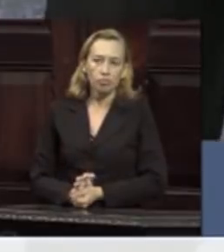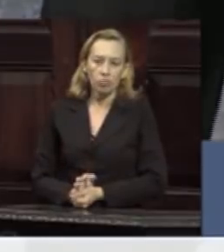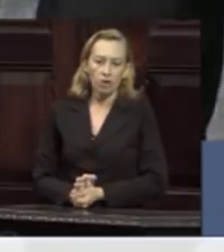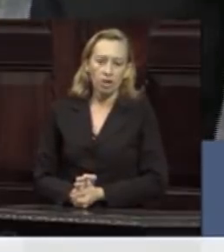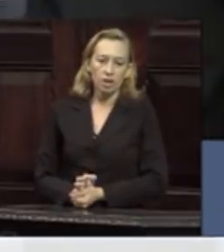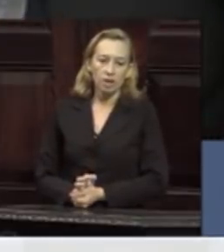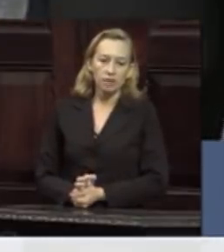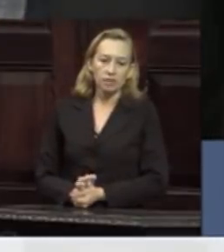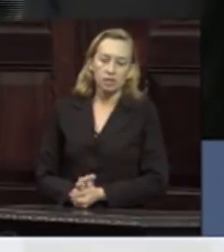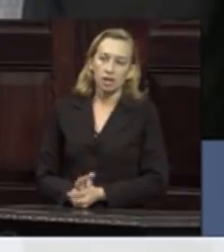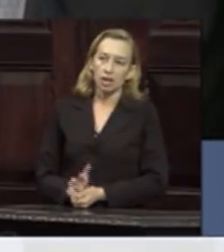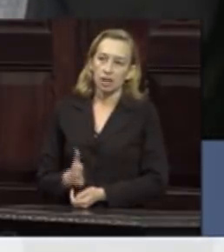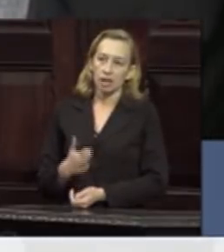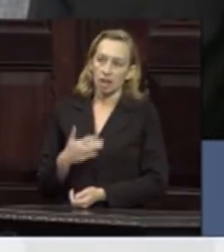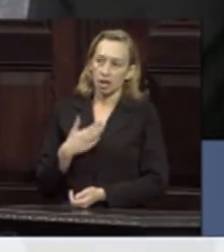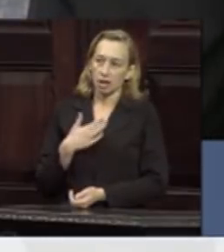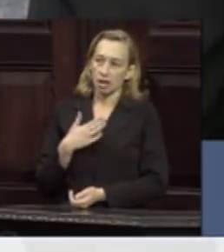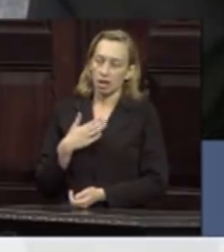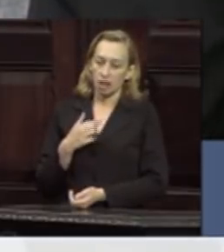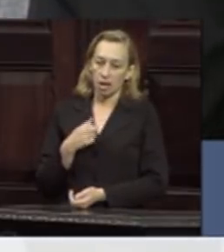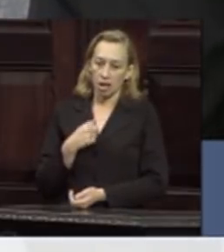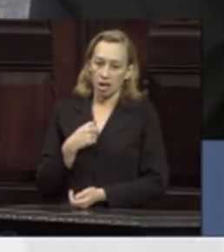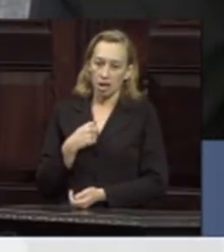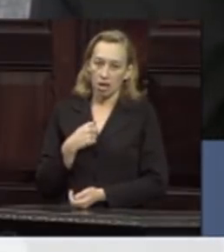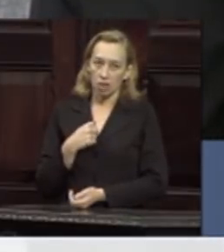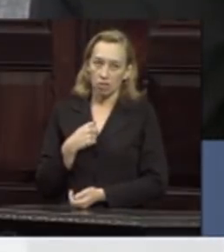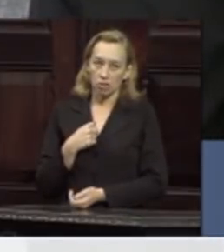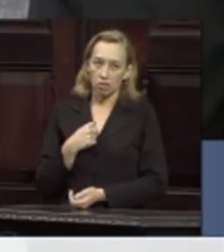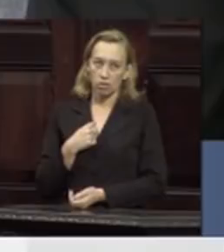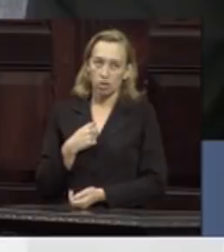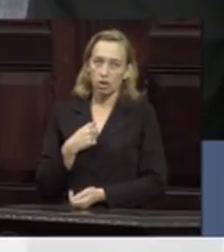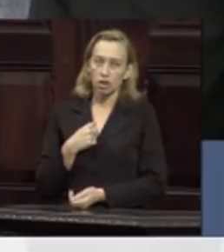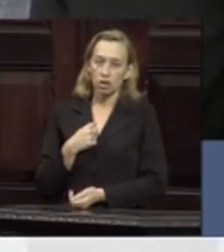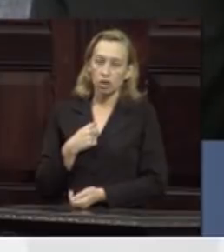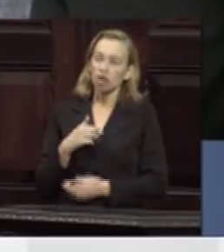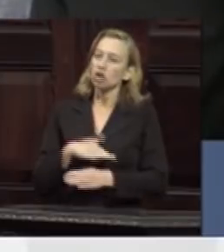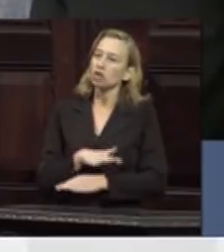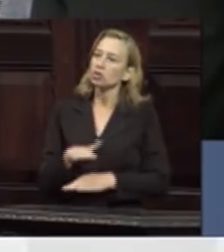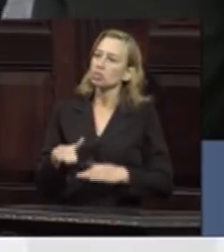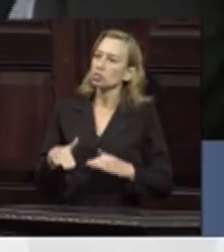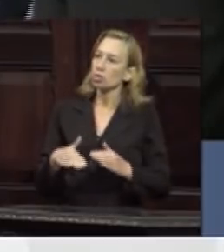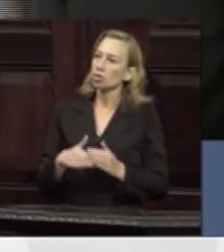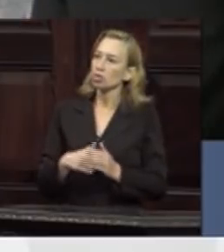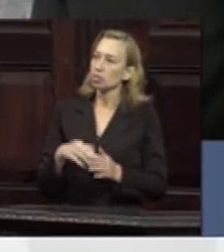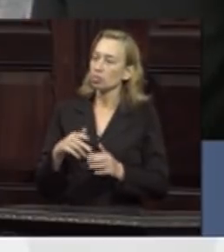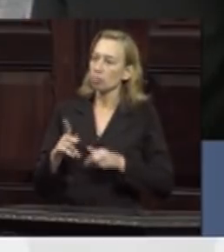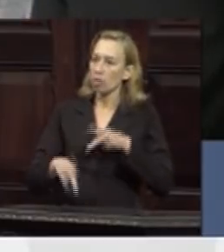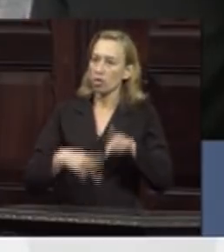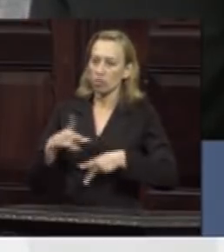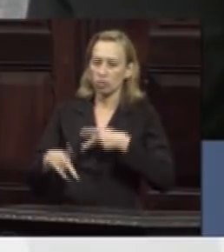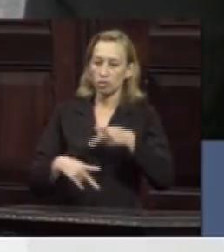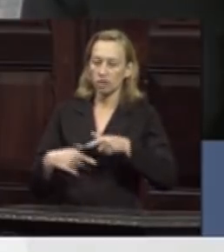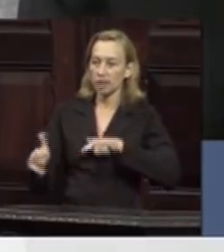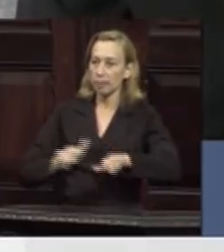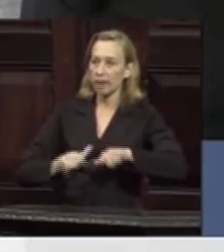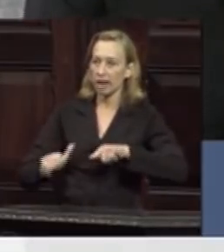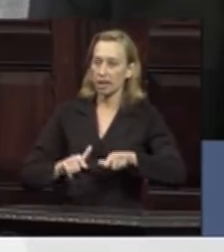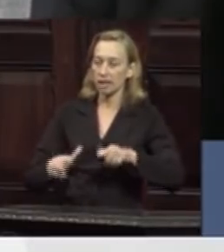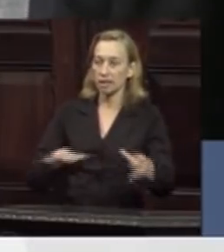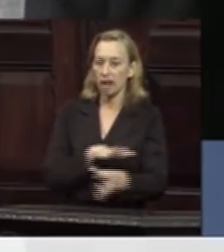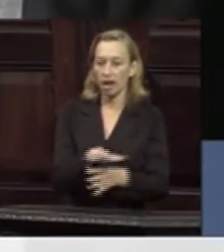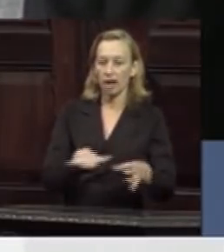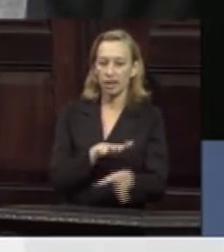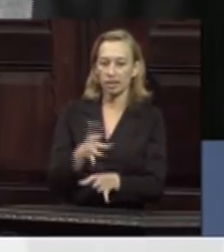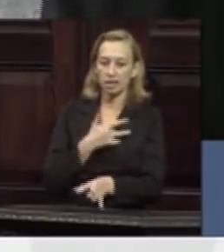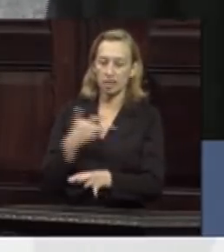eu e a categoria, todas as categorias da área da saúde, em especial a enfermagem, queremos